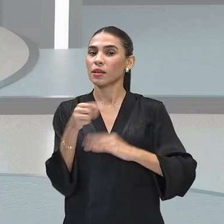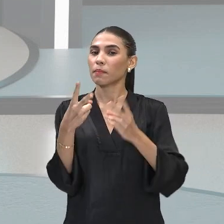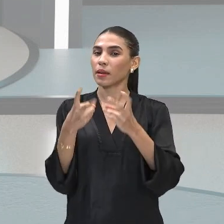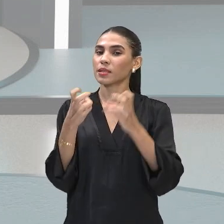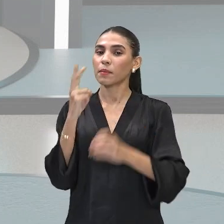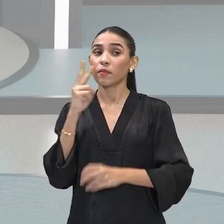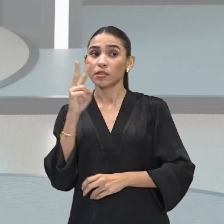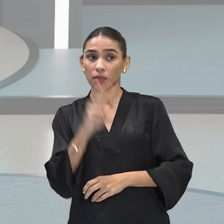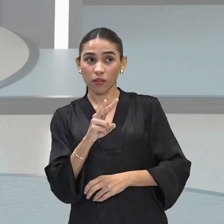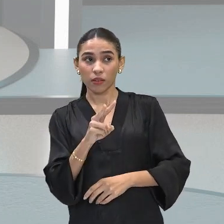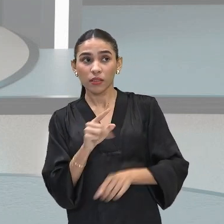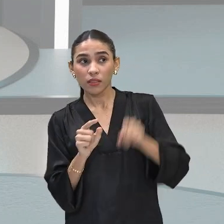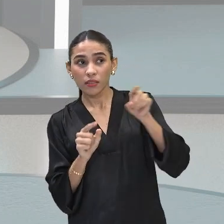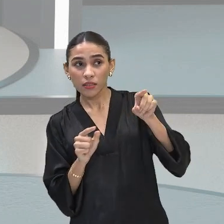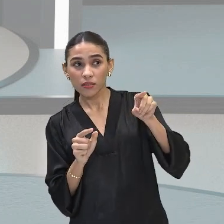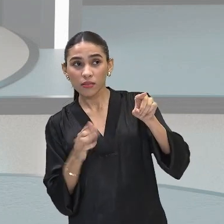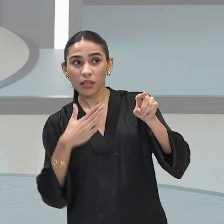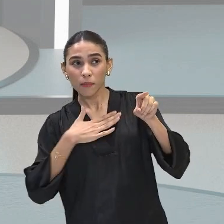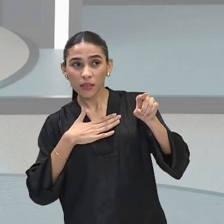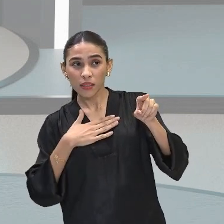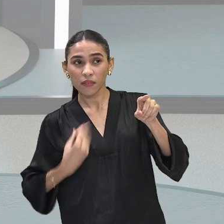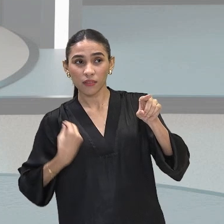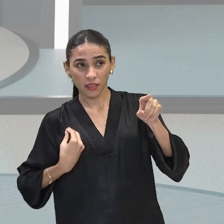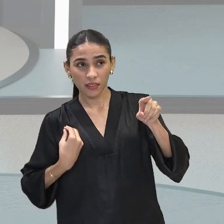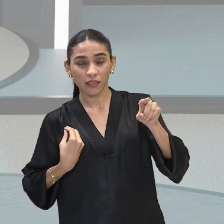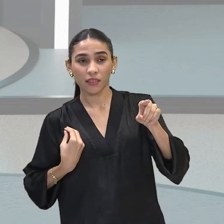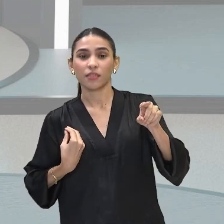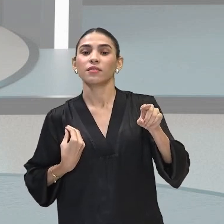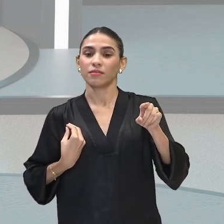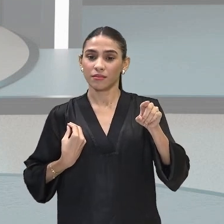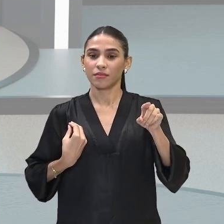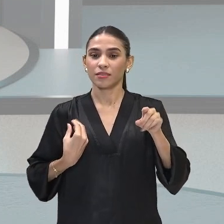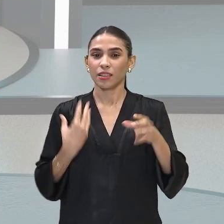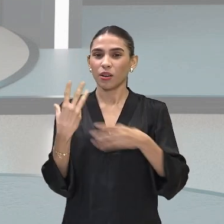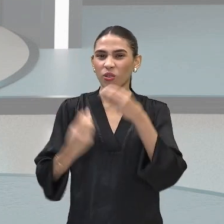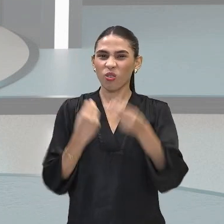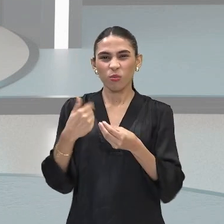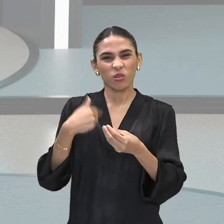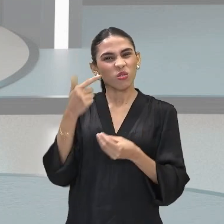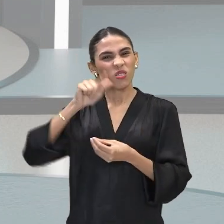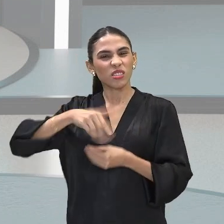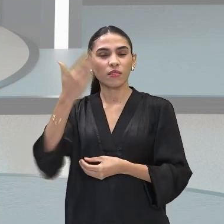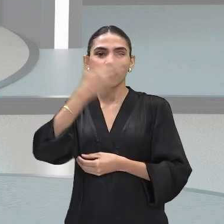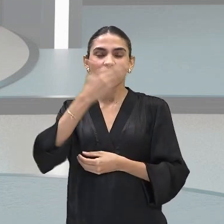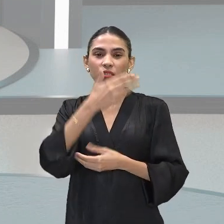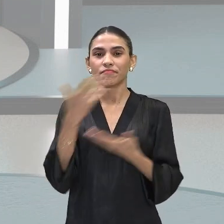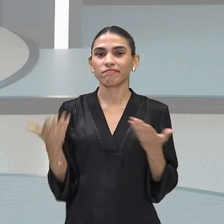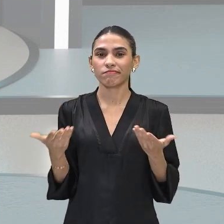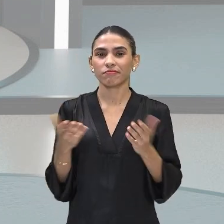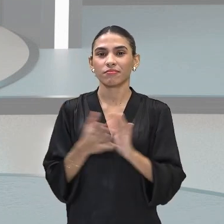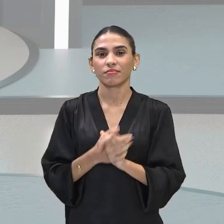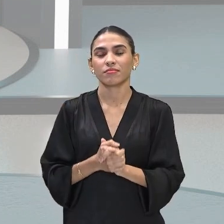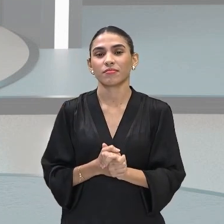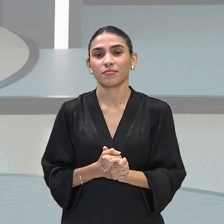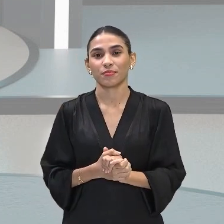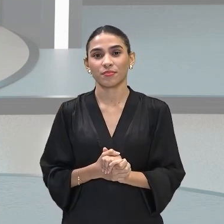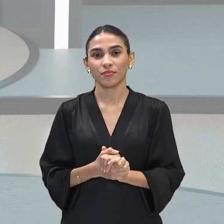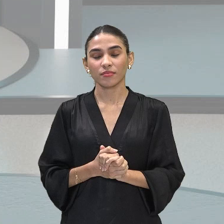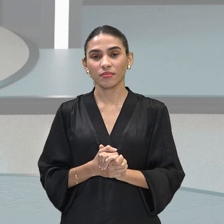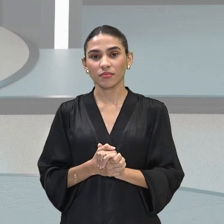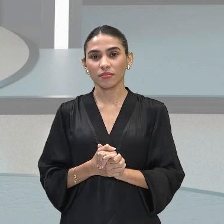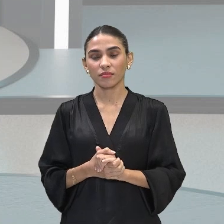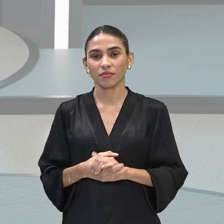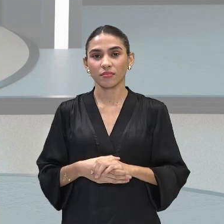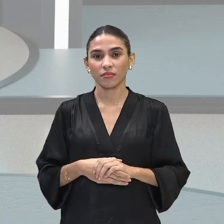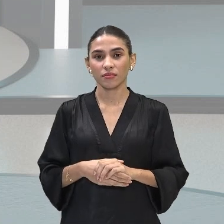dizer, isso está na minha realidade. E como é que eu não enxergo? Porque é